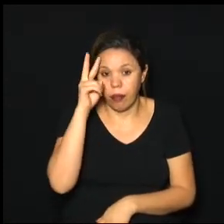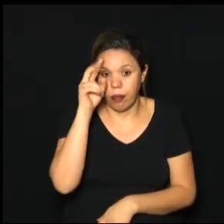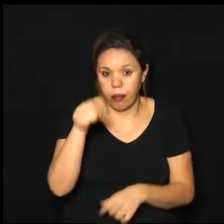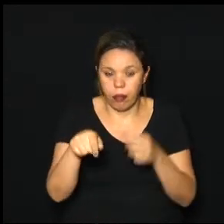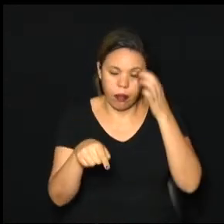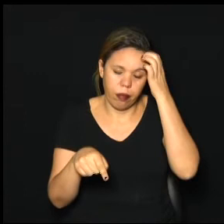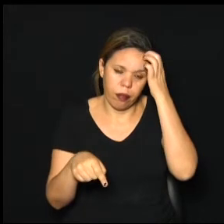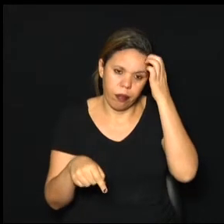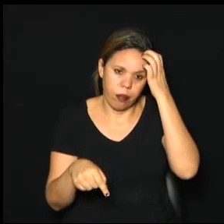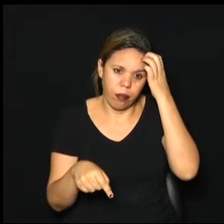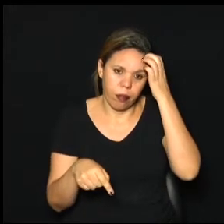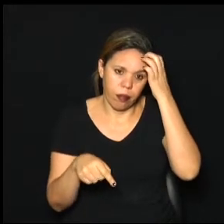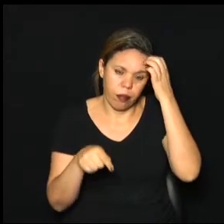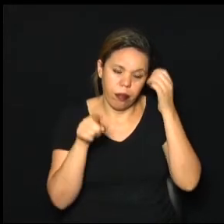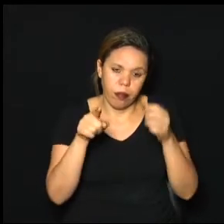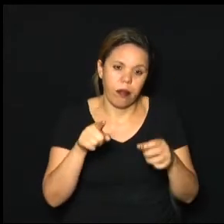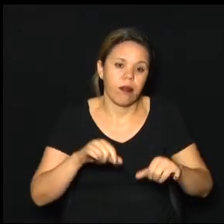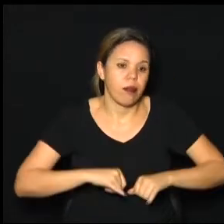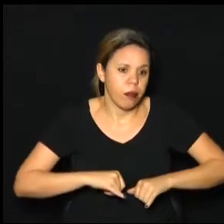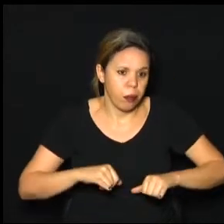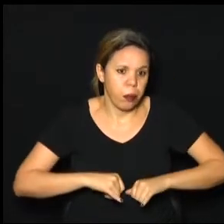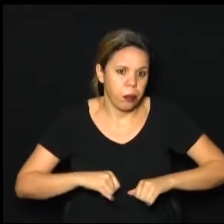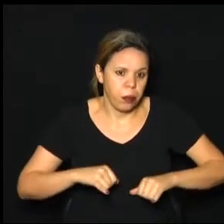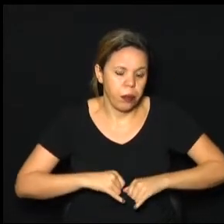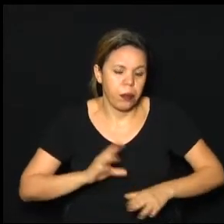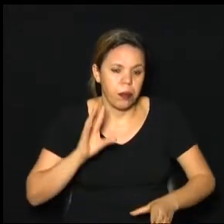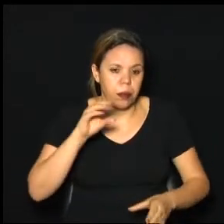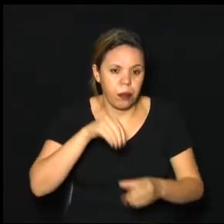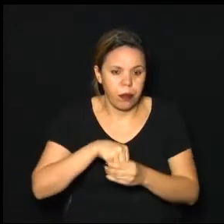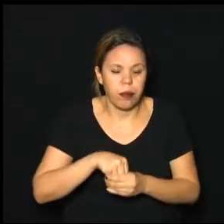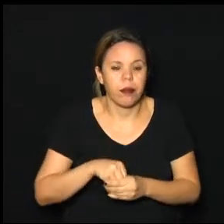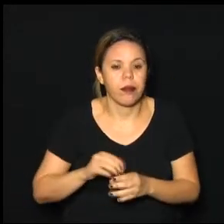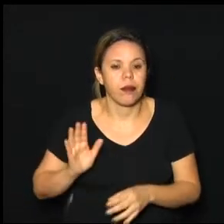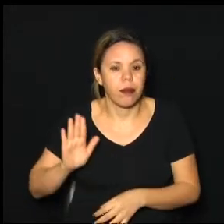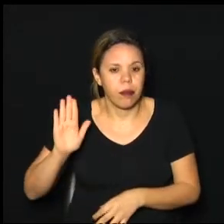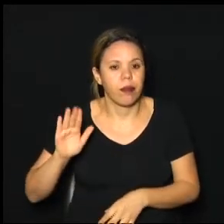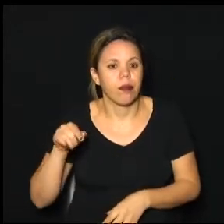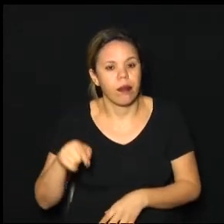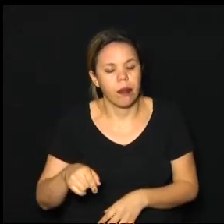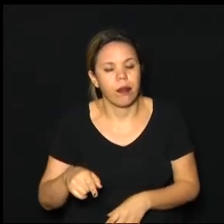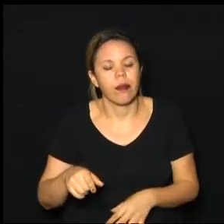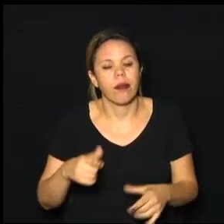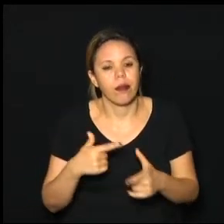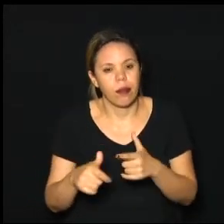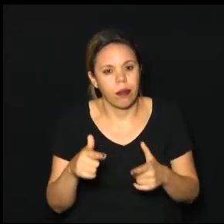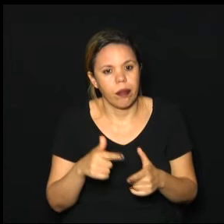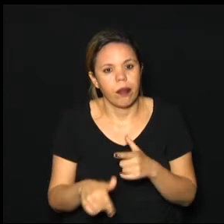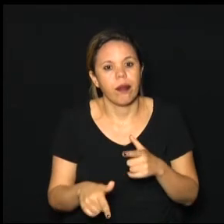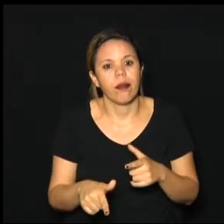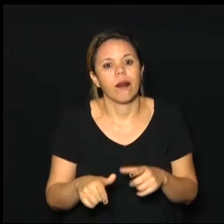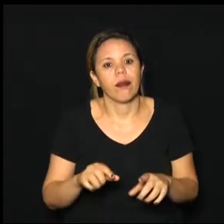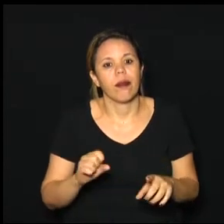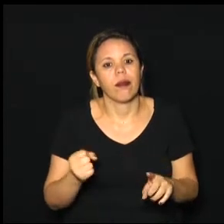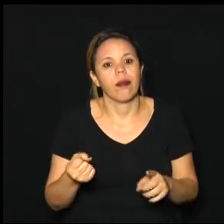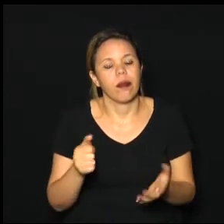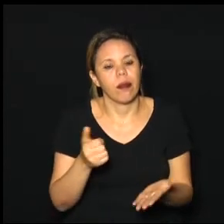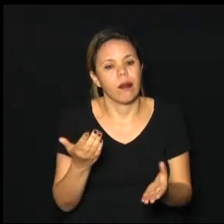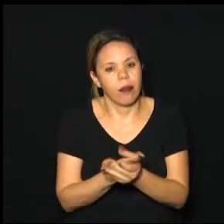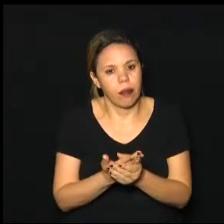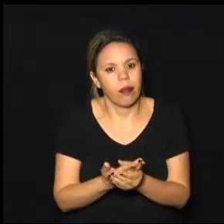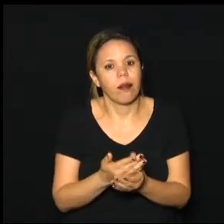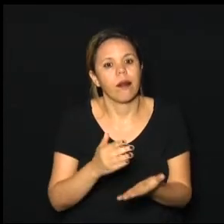que além de sofrer as consequências eleitorais, você pode sofrer consequências de natureza civil e de natureza